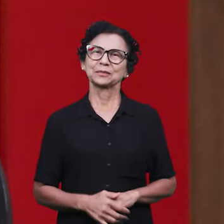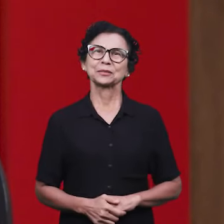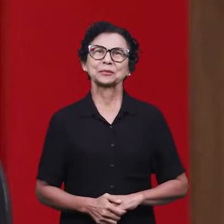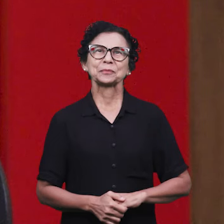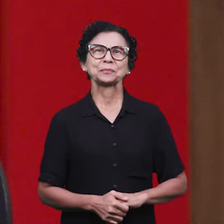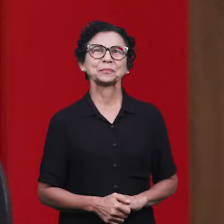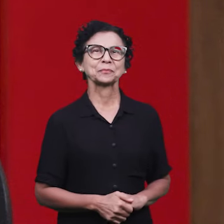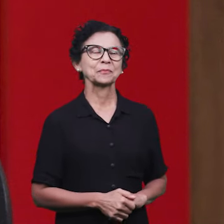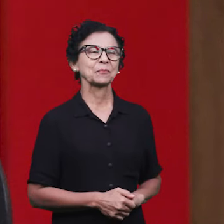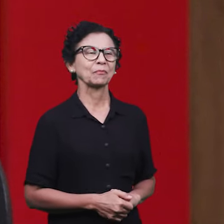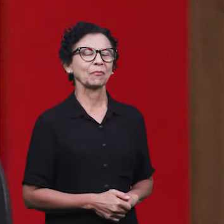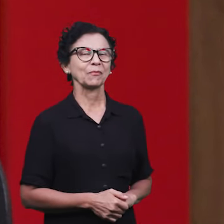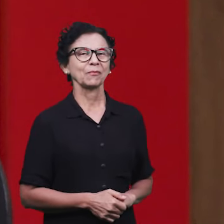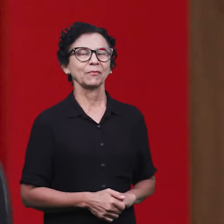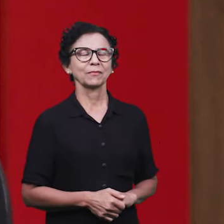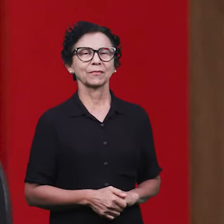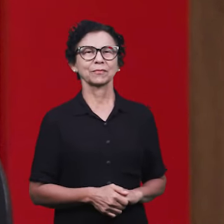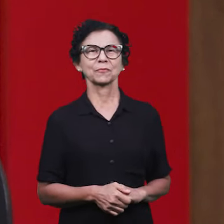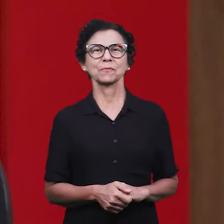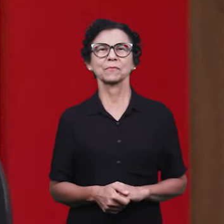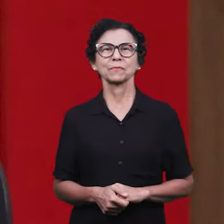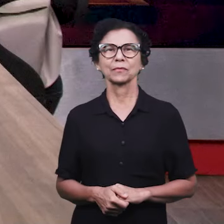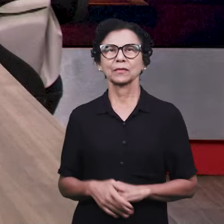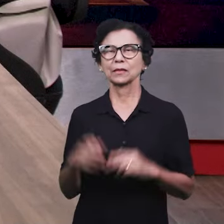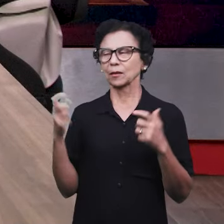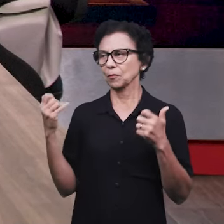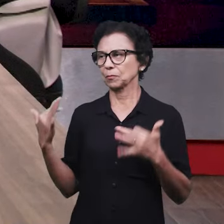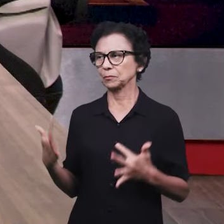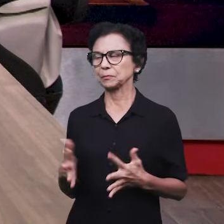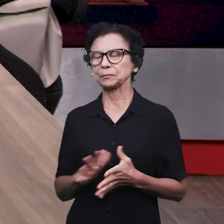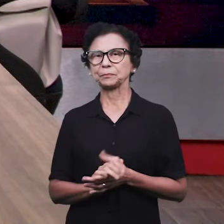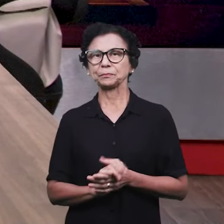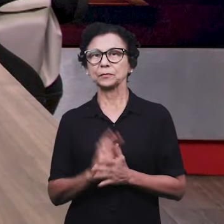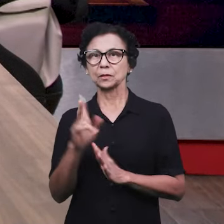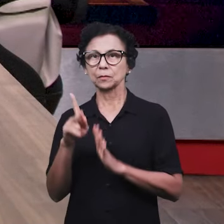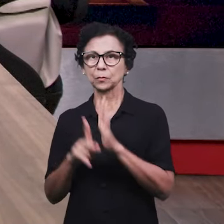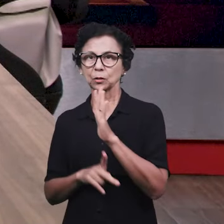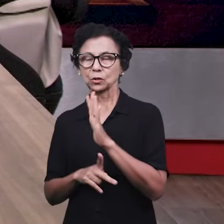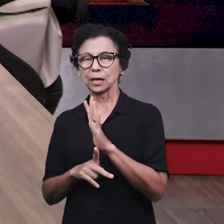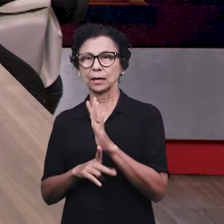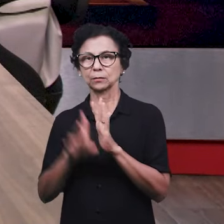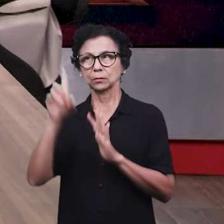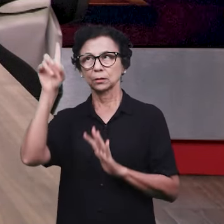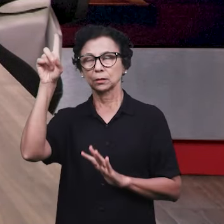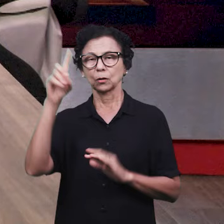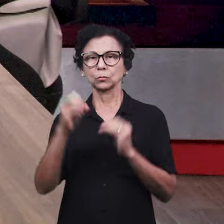né? Muito bem, né? É um dos temas. Na verdade, o design inteligente, ele tem alguns pilares, né?